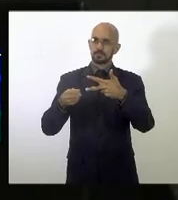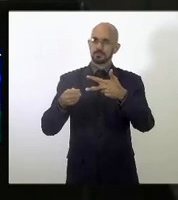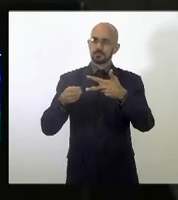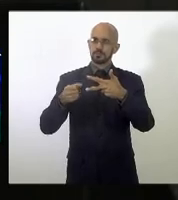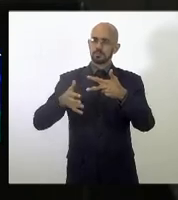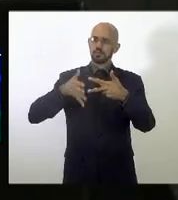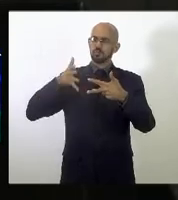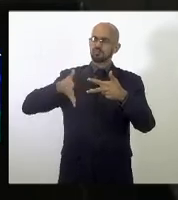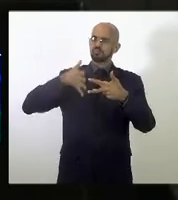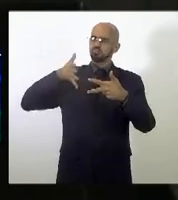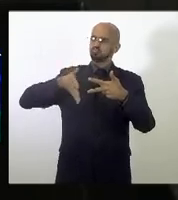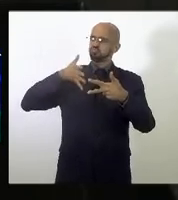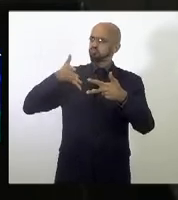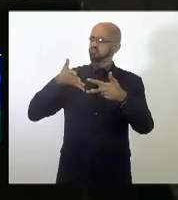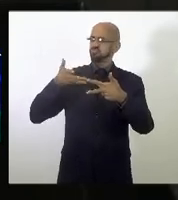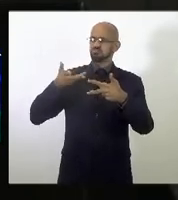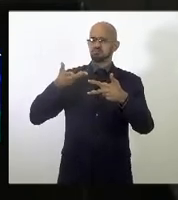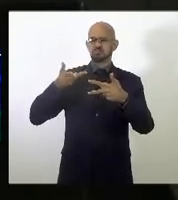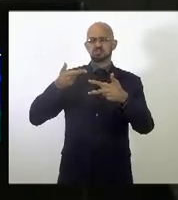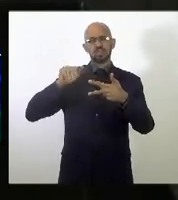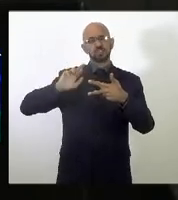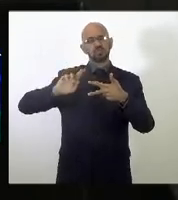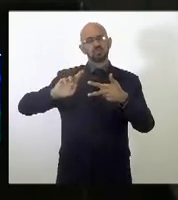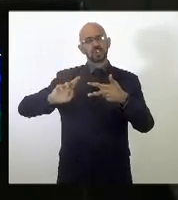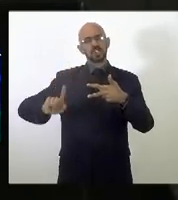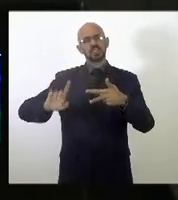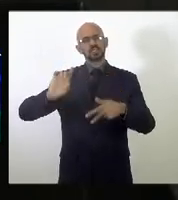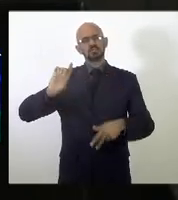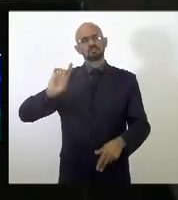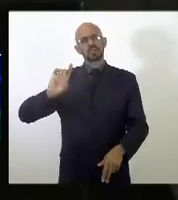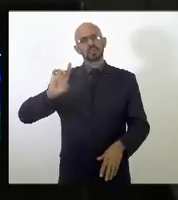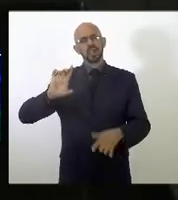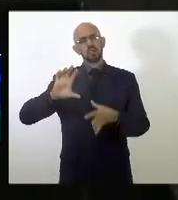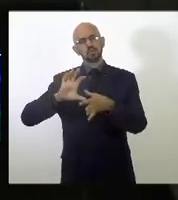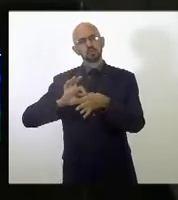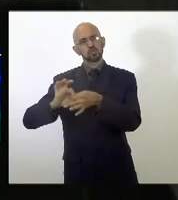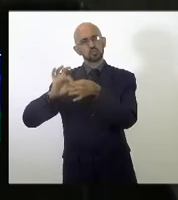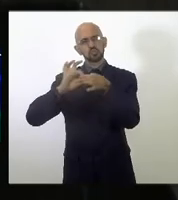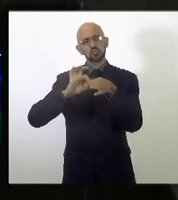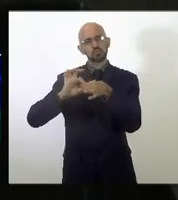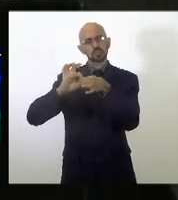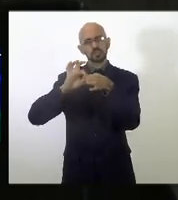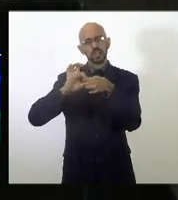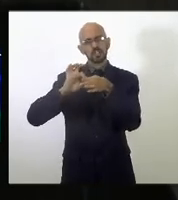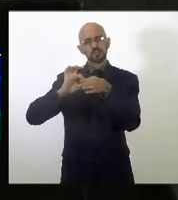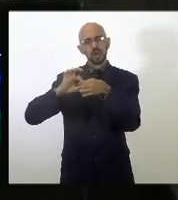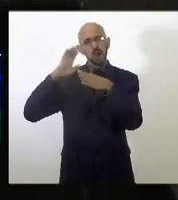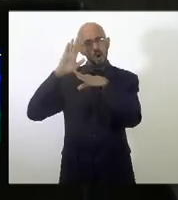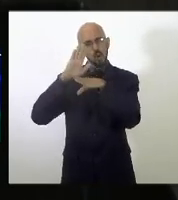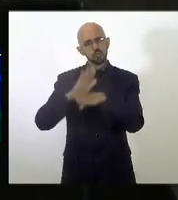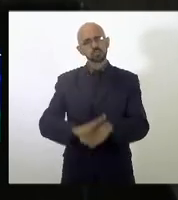discurso em comum de unidade a favor do nosso Estado.